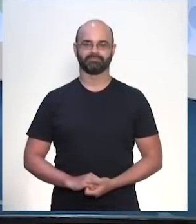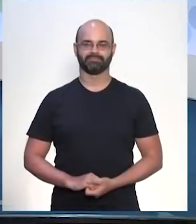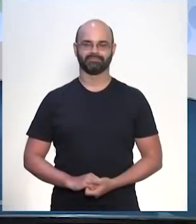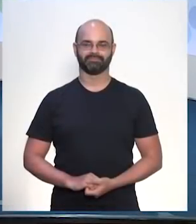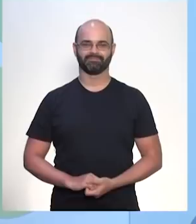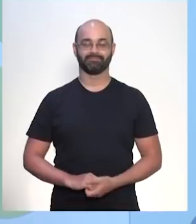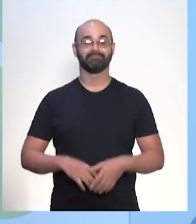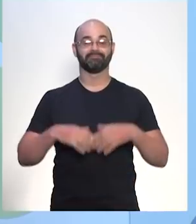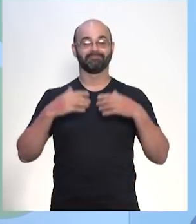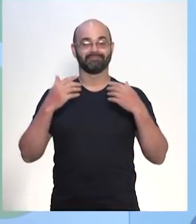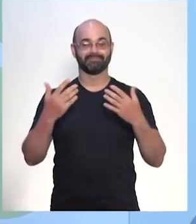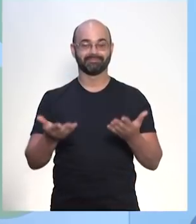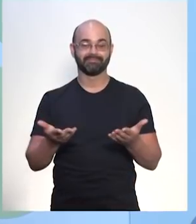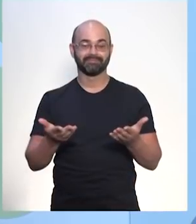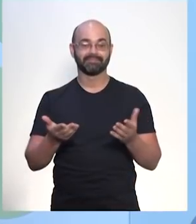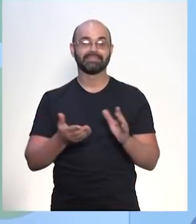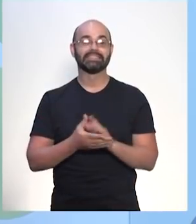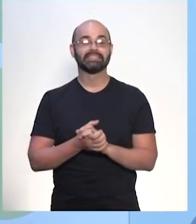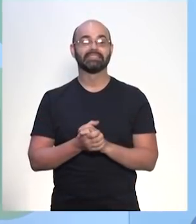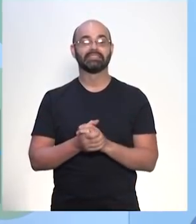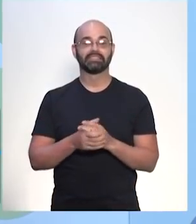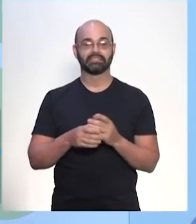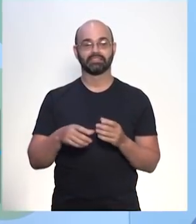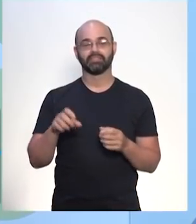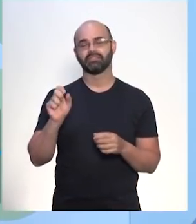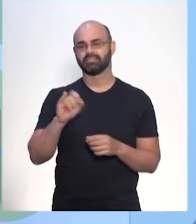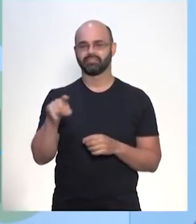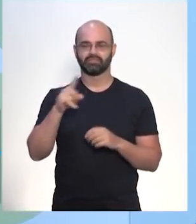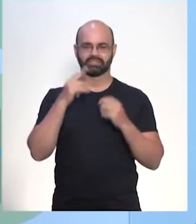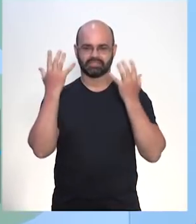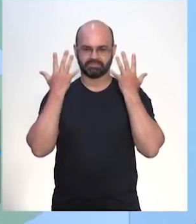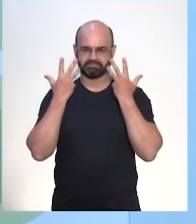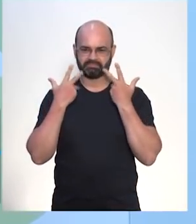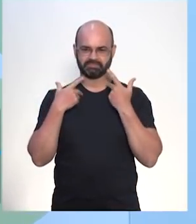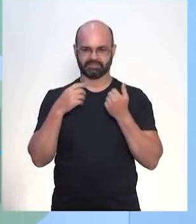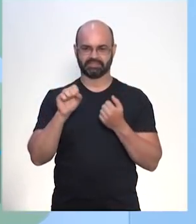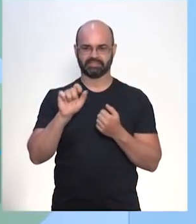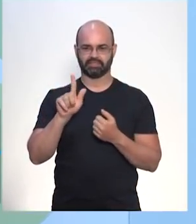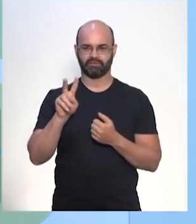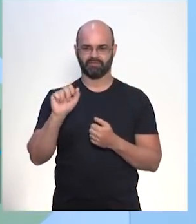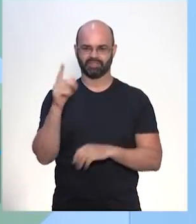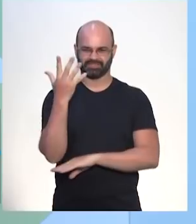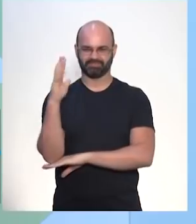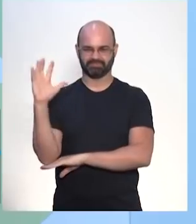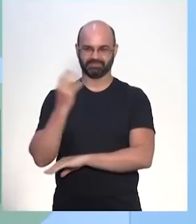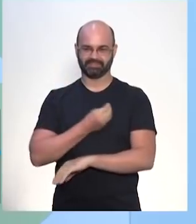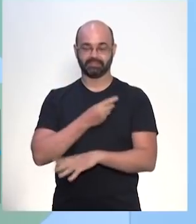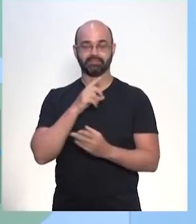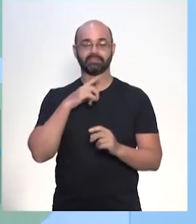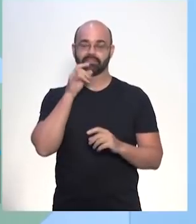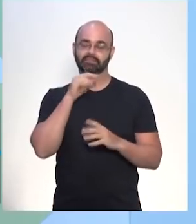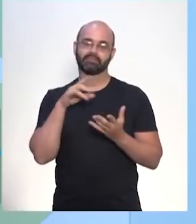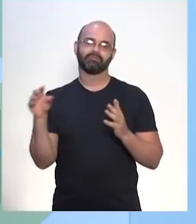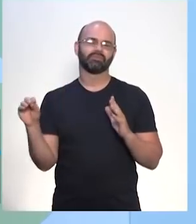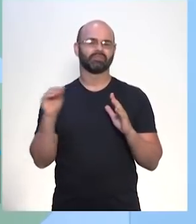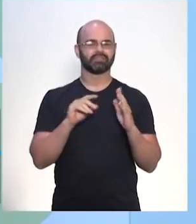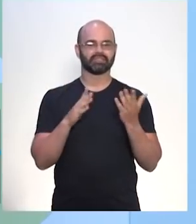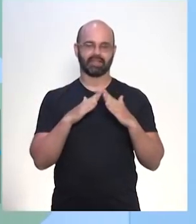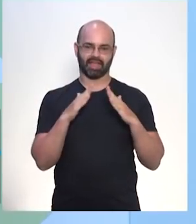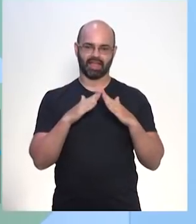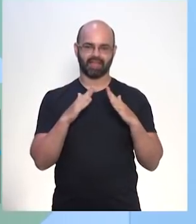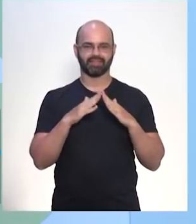Olá, então, olha só, para as pessoas que têm bichos selvagens de estimação, para não domesticar animais selvagens, a Sim. Alana